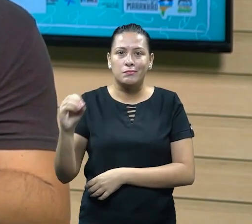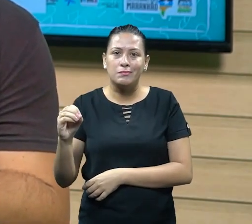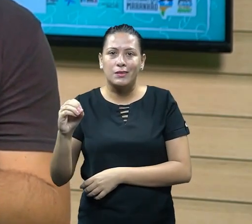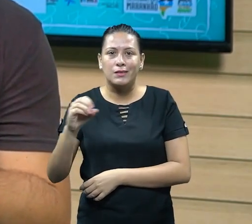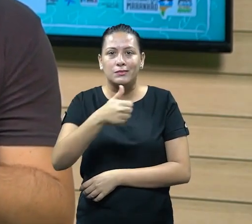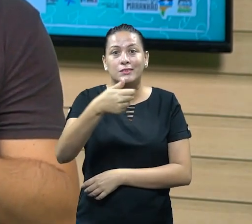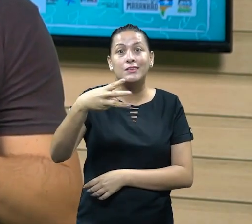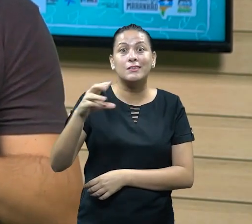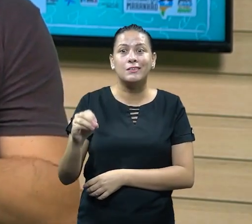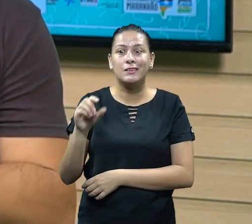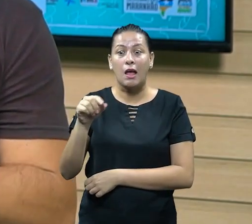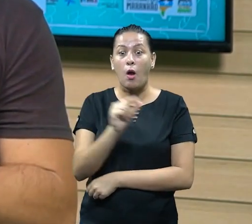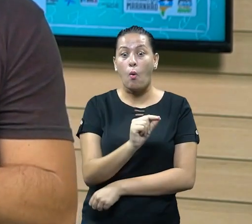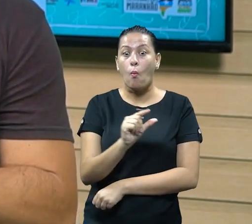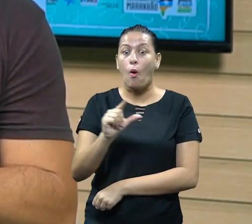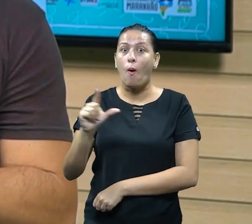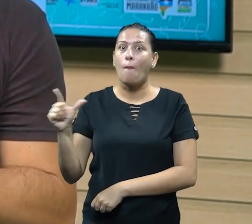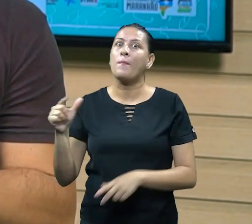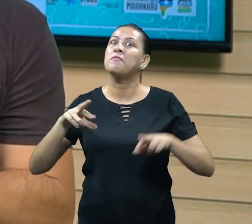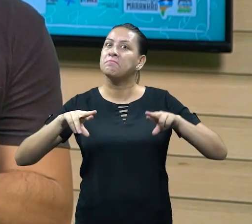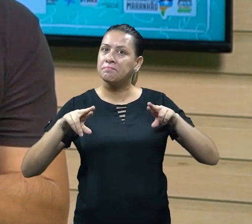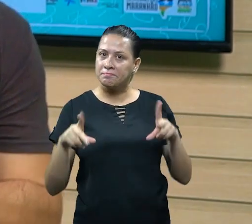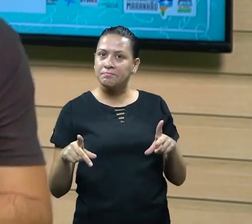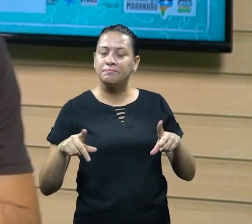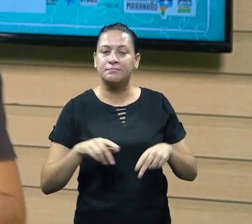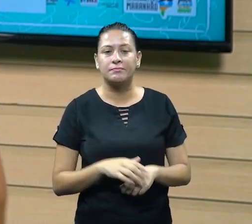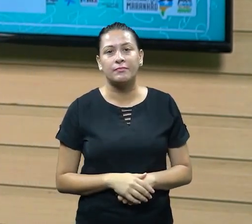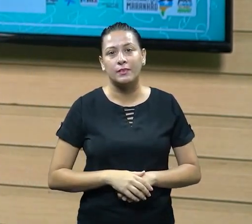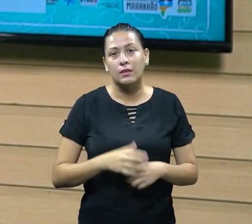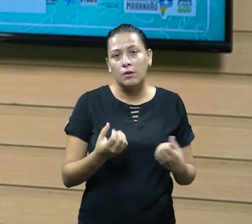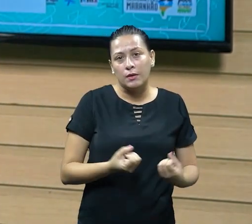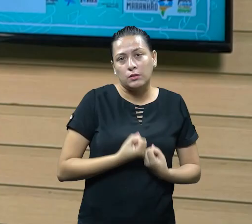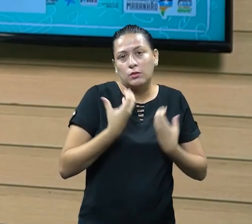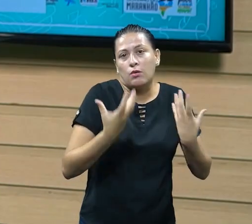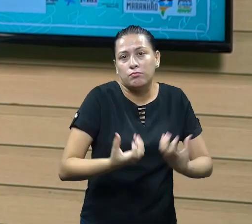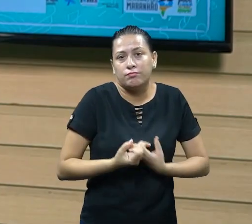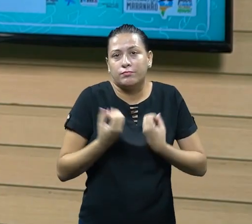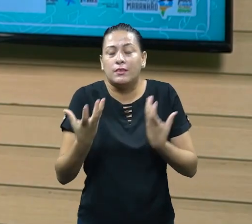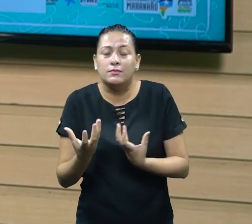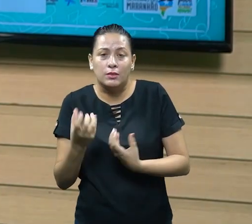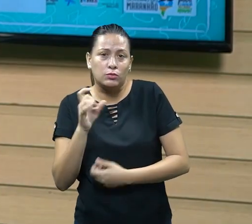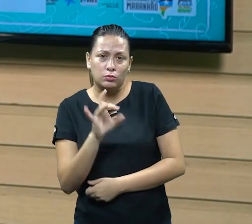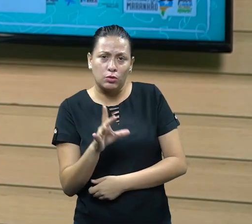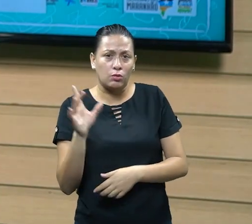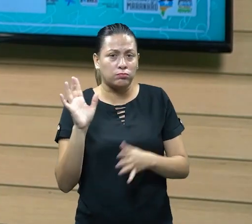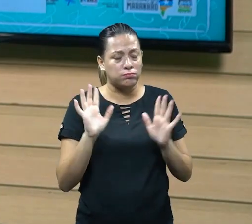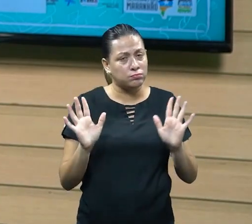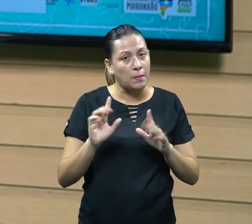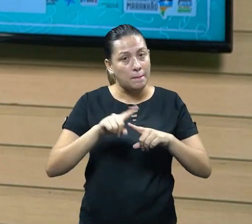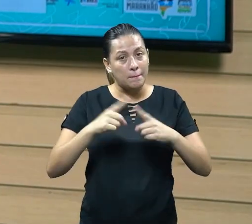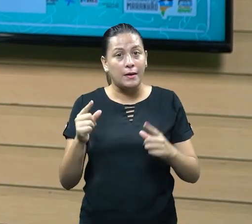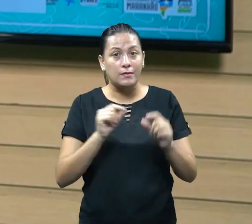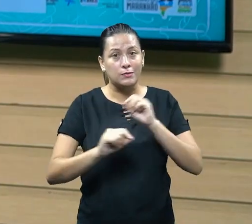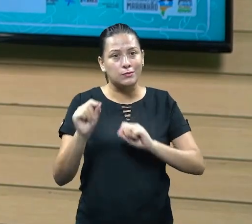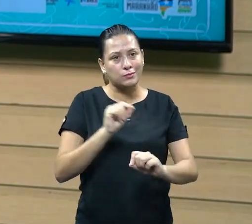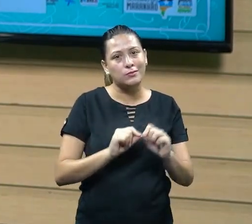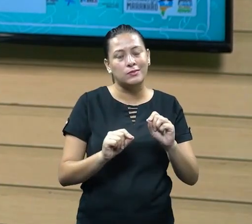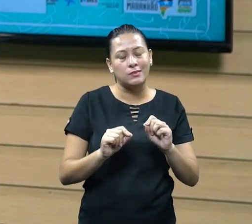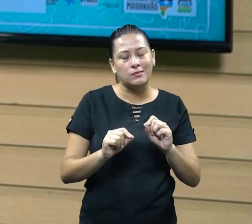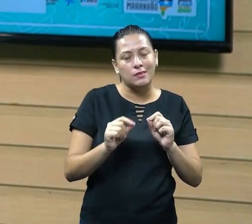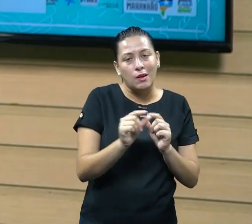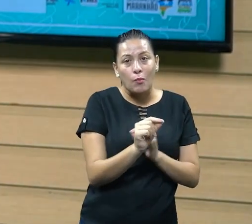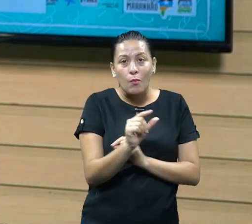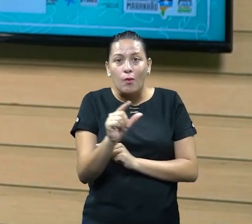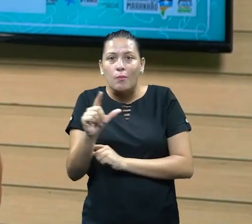esse aumento é que vai fazer a diferença. Então, não é só produzir. Então, produtividade, o aumento da produção.